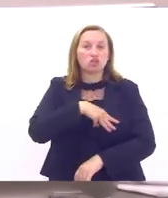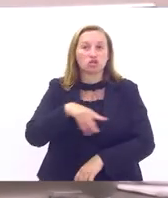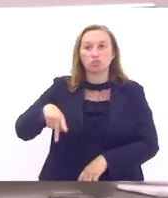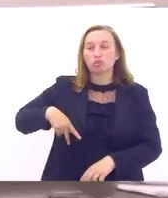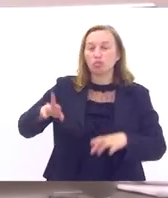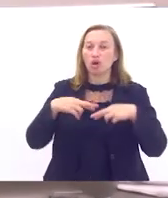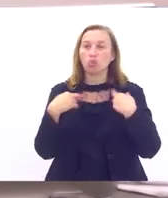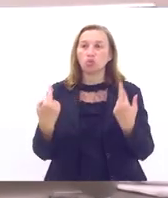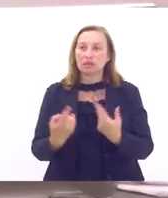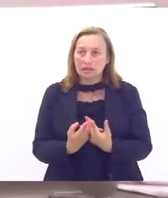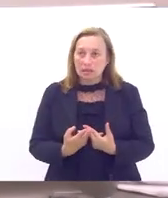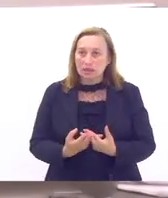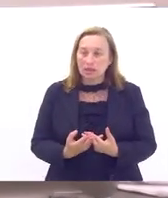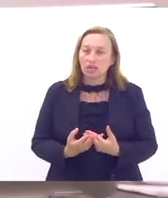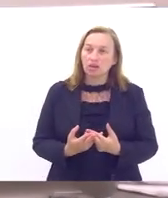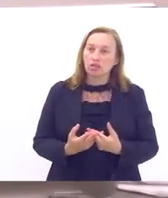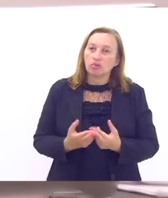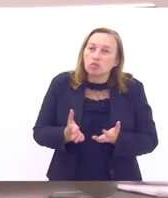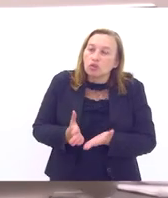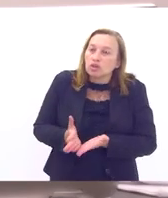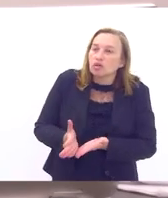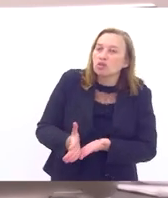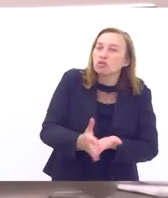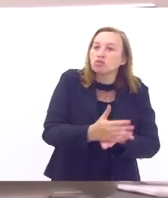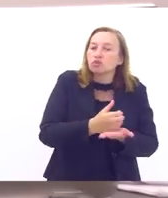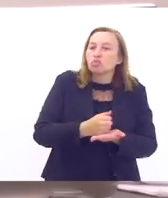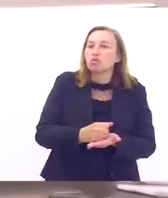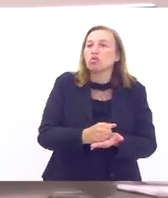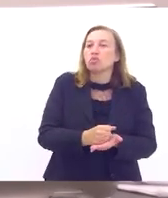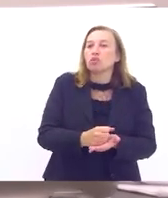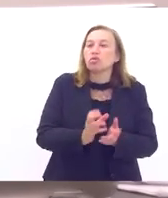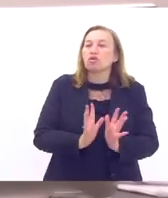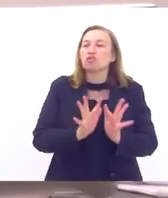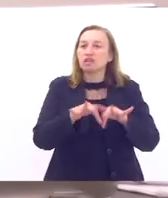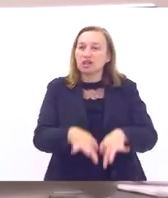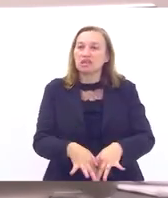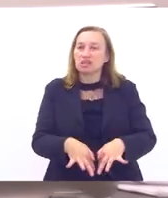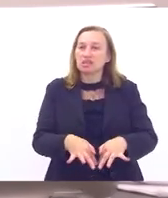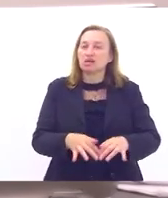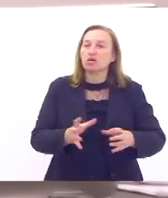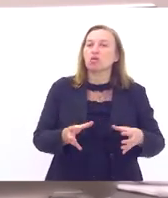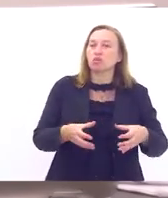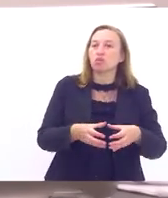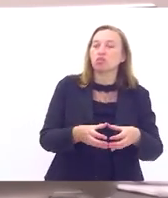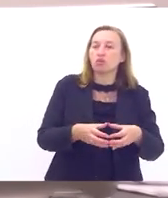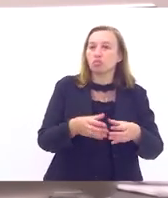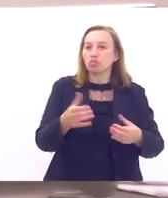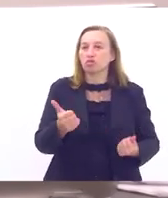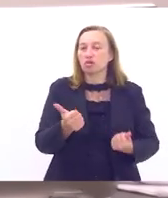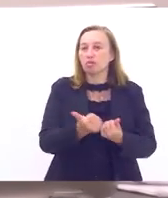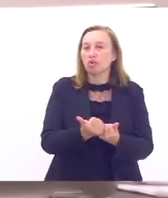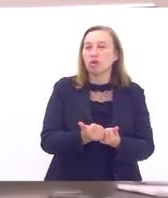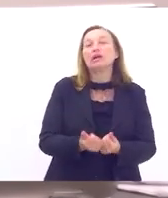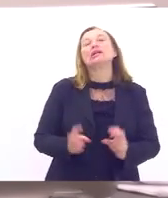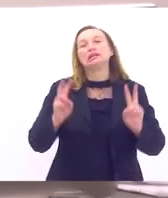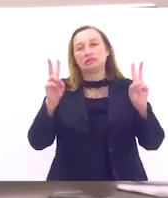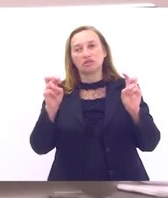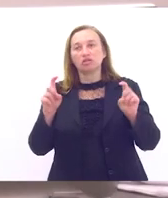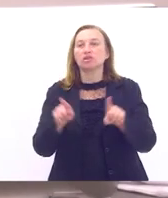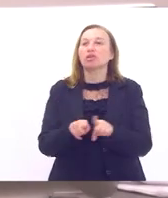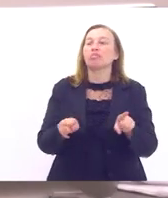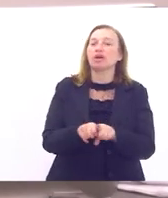reuniu, né, sobre a execução do termo de cooperação e da situação